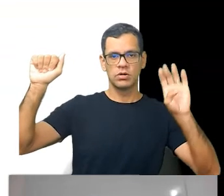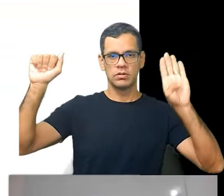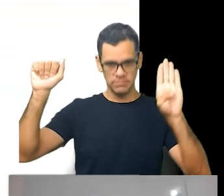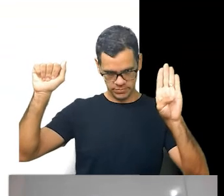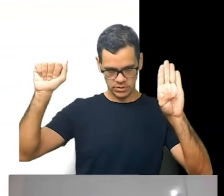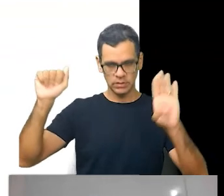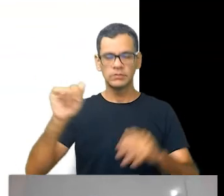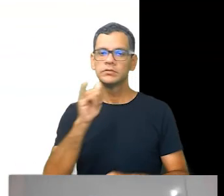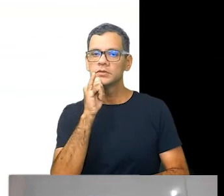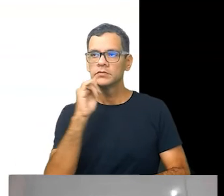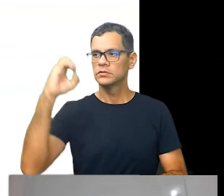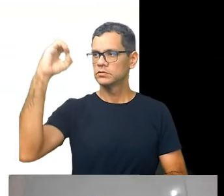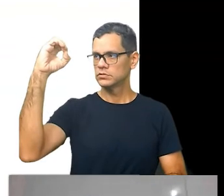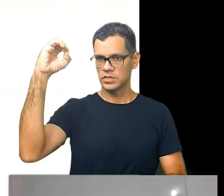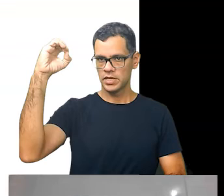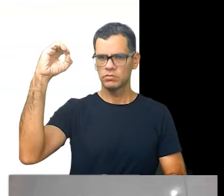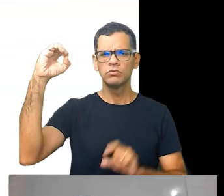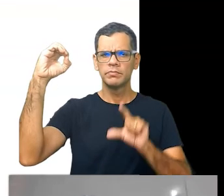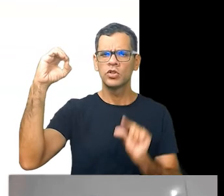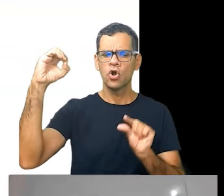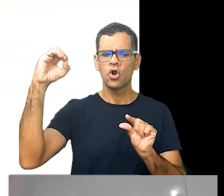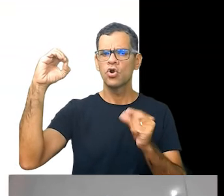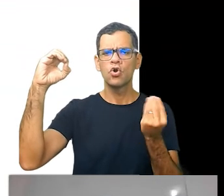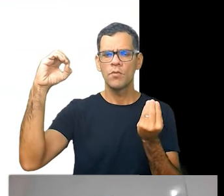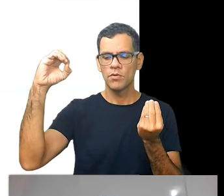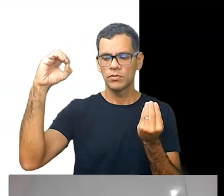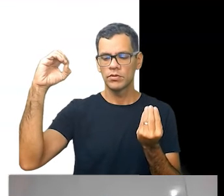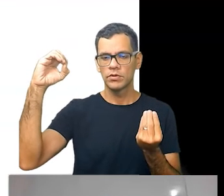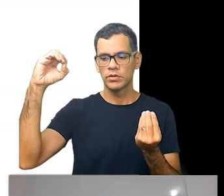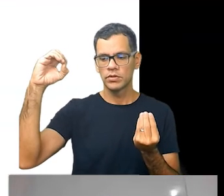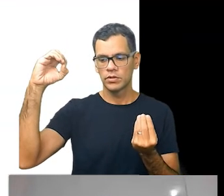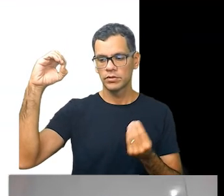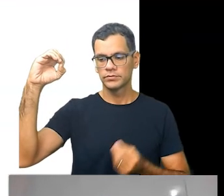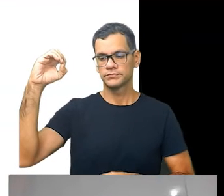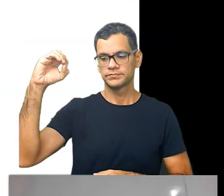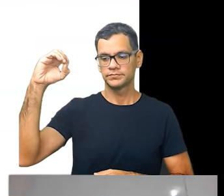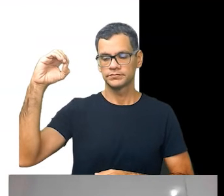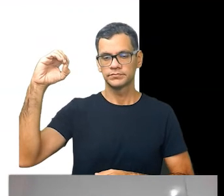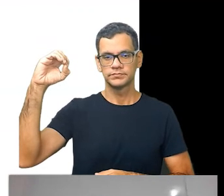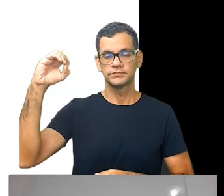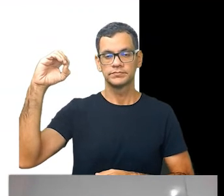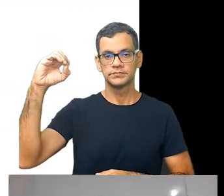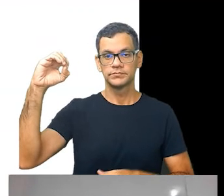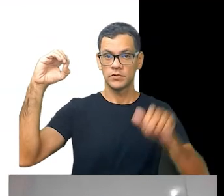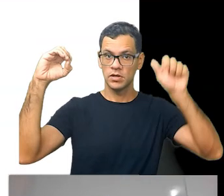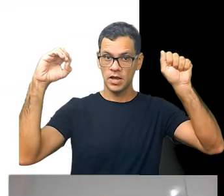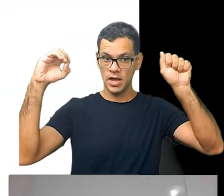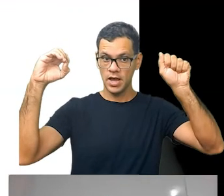Então, veja, cada elemento do A é menor que o elemento em B. Então, o 0 ele é menor.